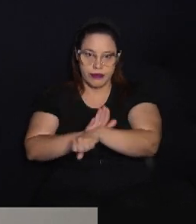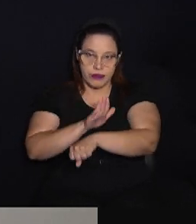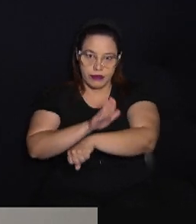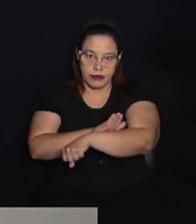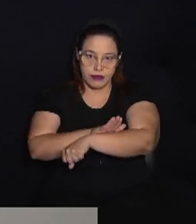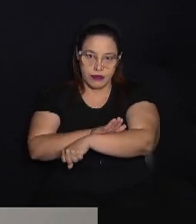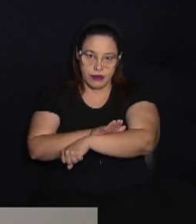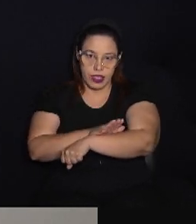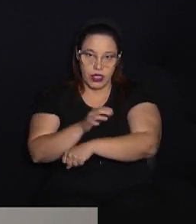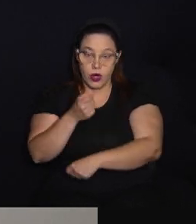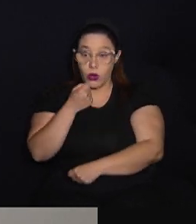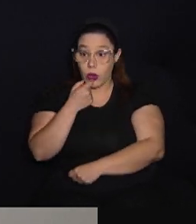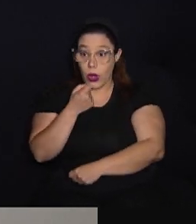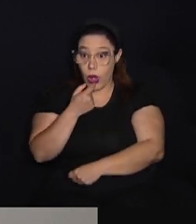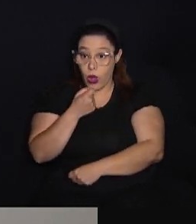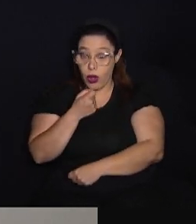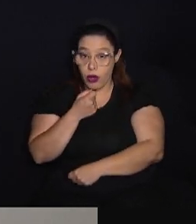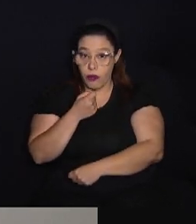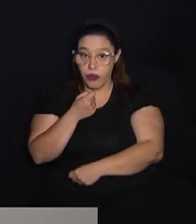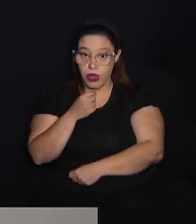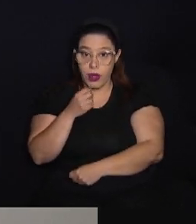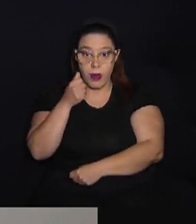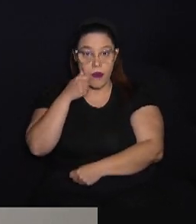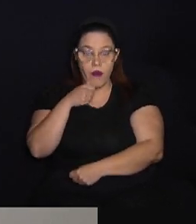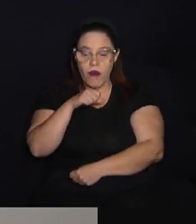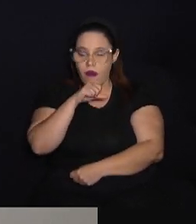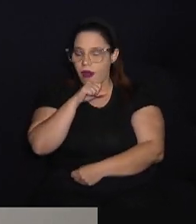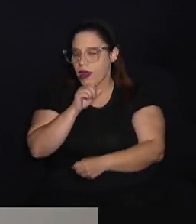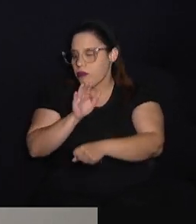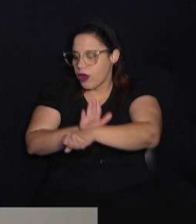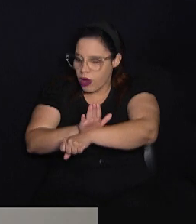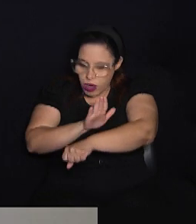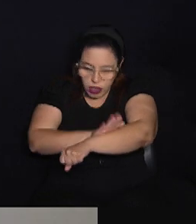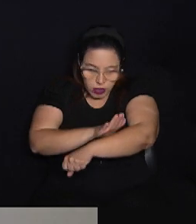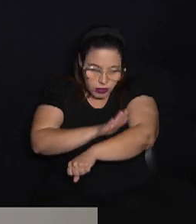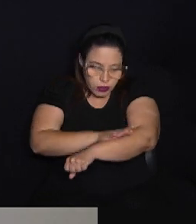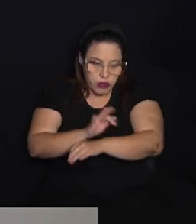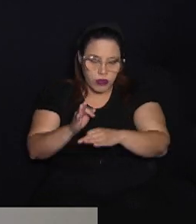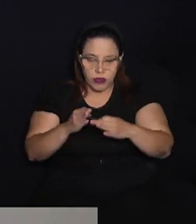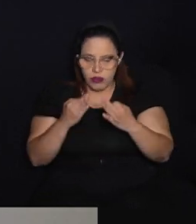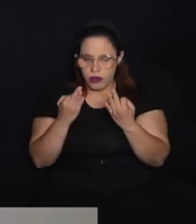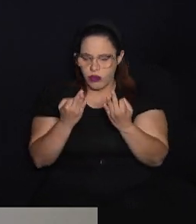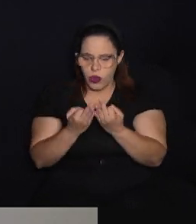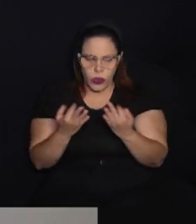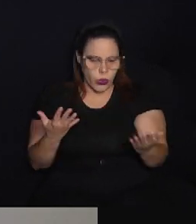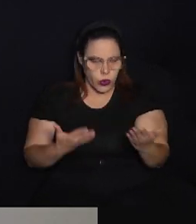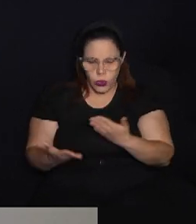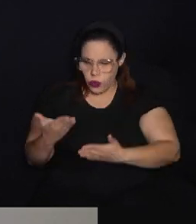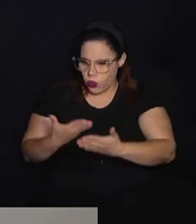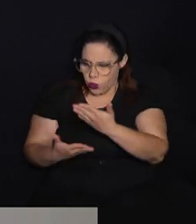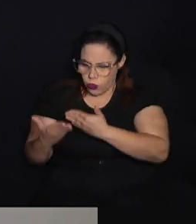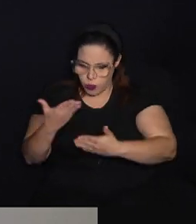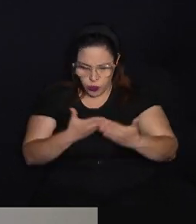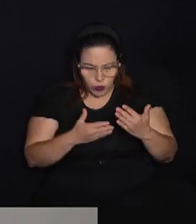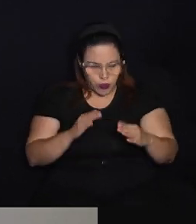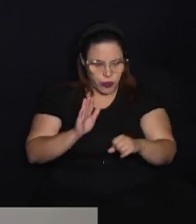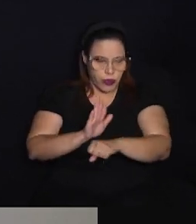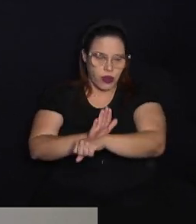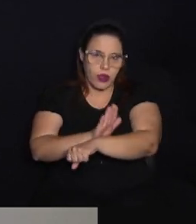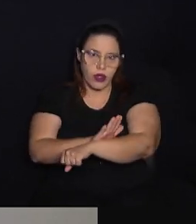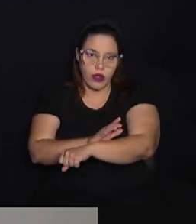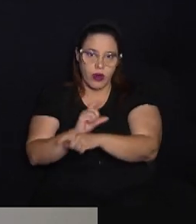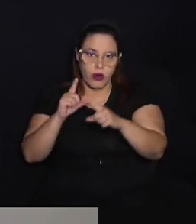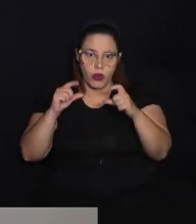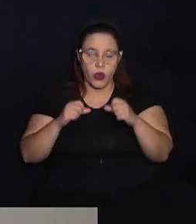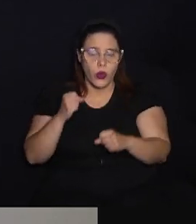tratamento tópico. As mães colaboram muito, a família, no geral, se mobiliza para ajudar o paciente, para diminuir níveis